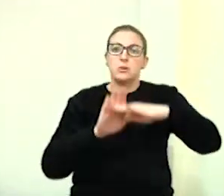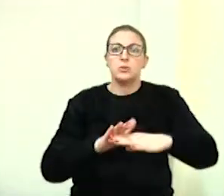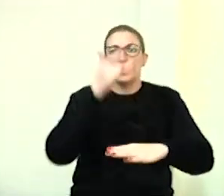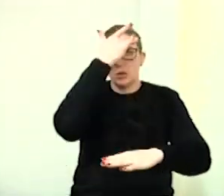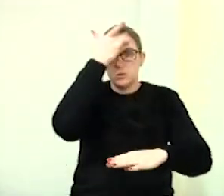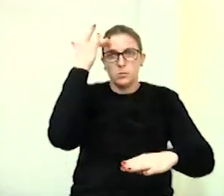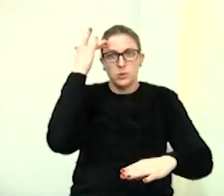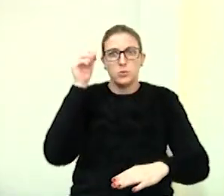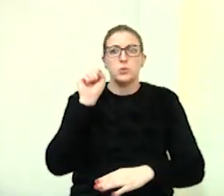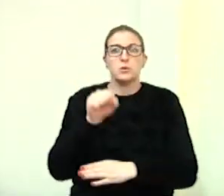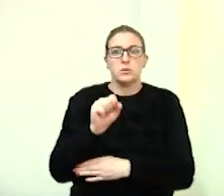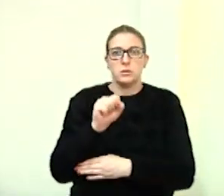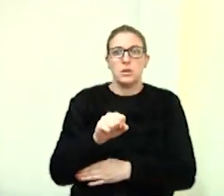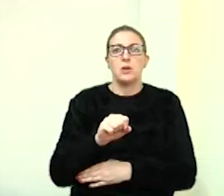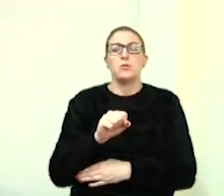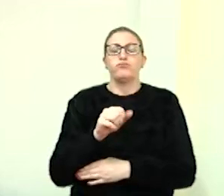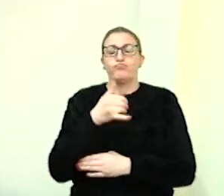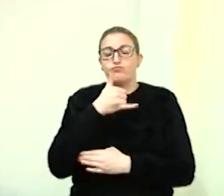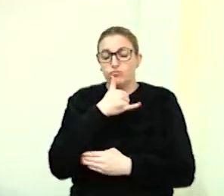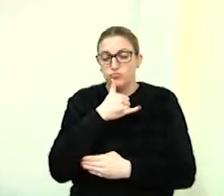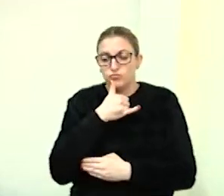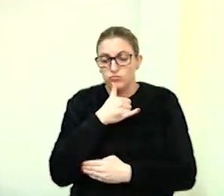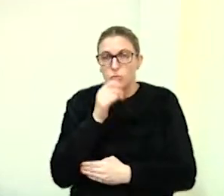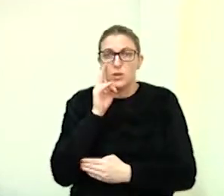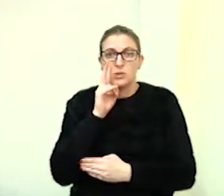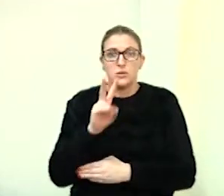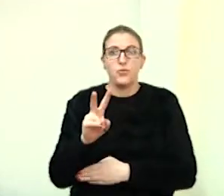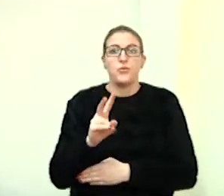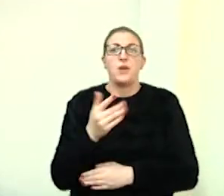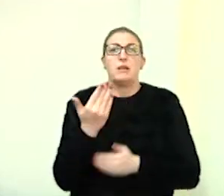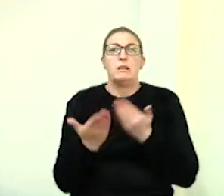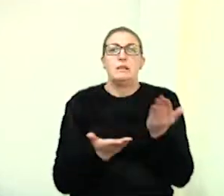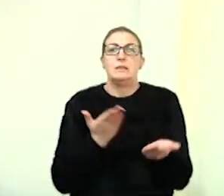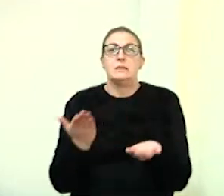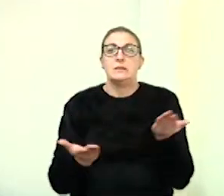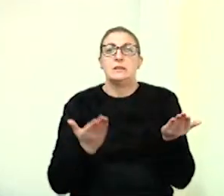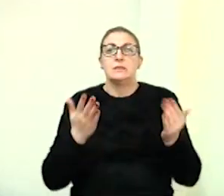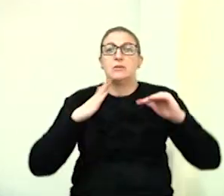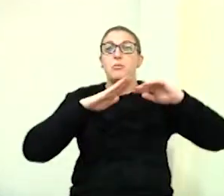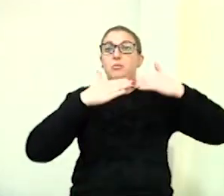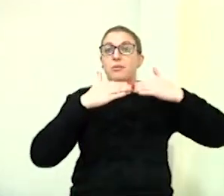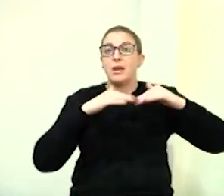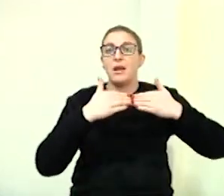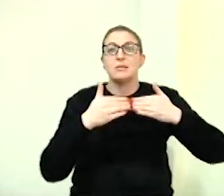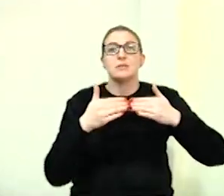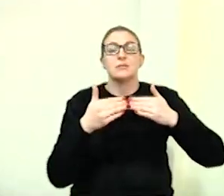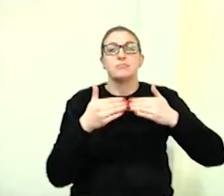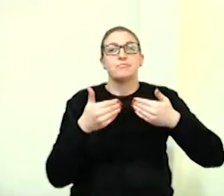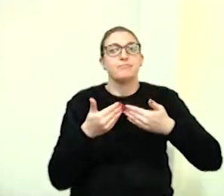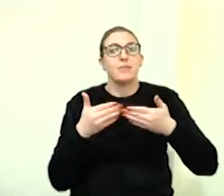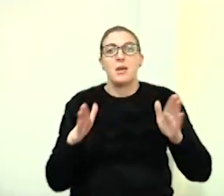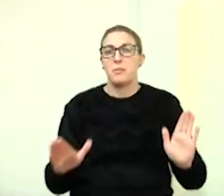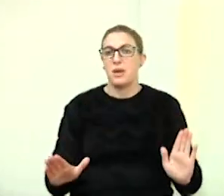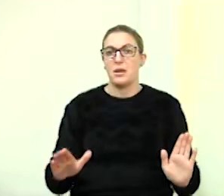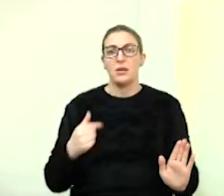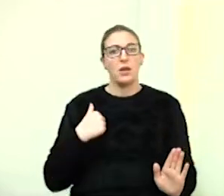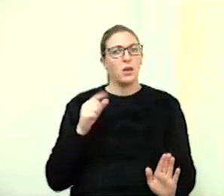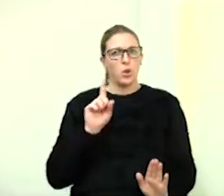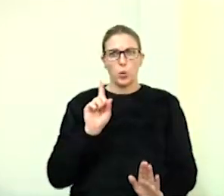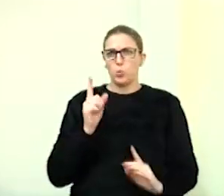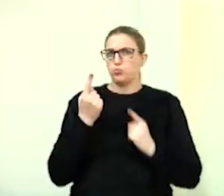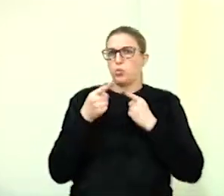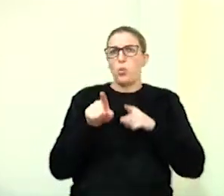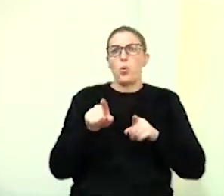e a gente fica triste de ver que a licitação da praça continua e vai sair. Não só conta a praça, mas